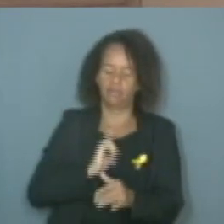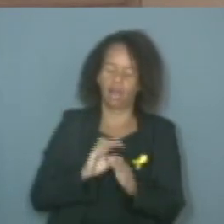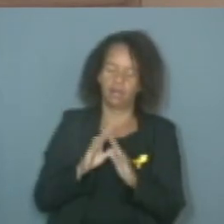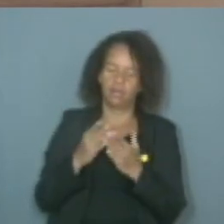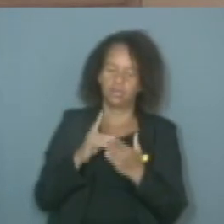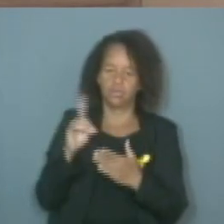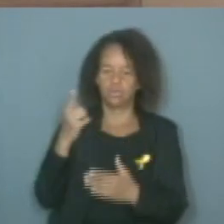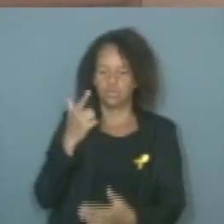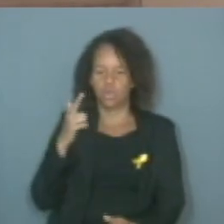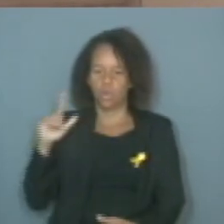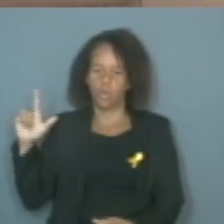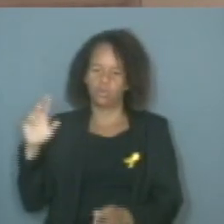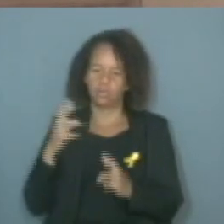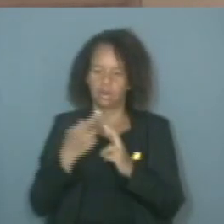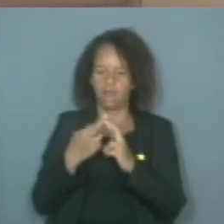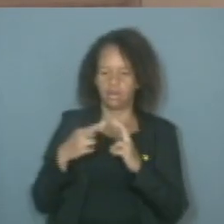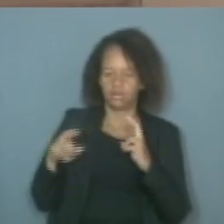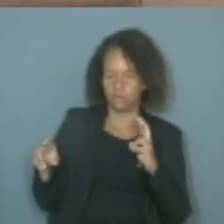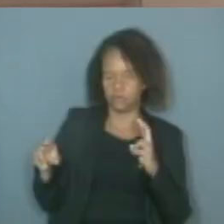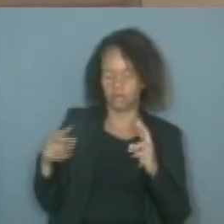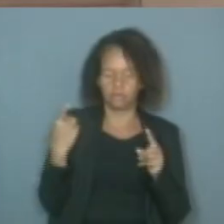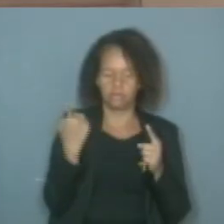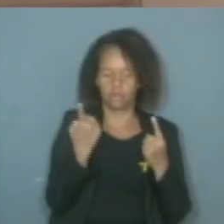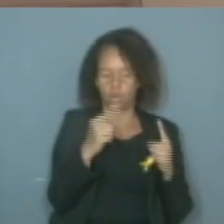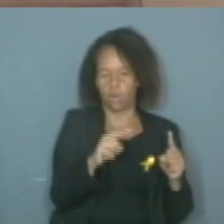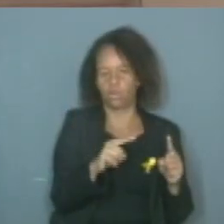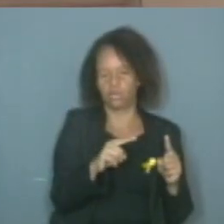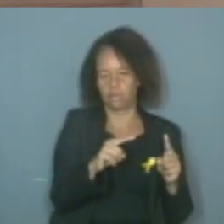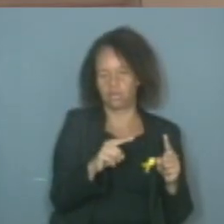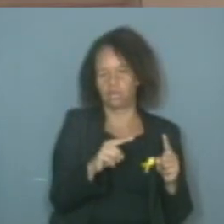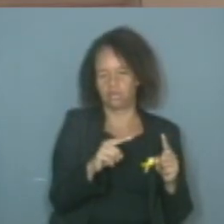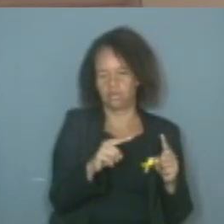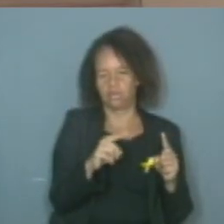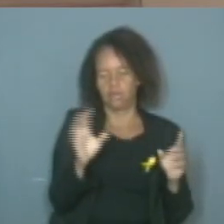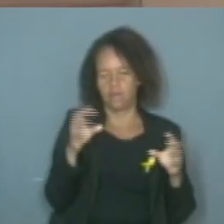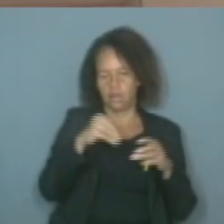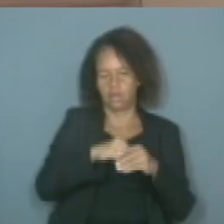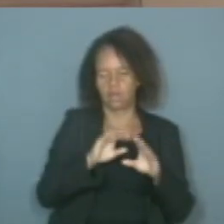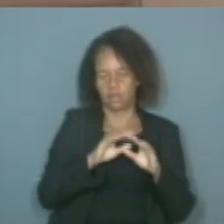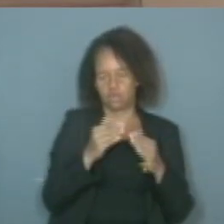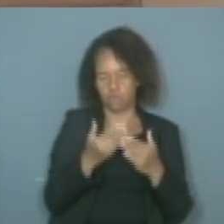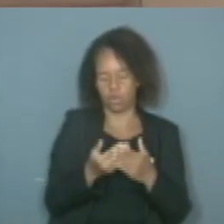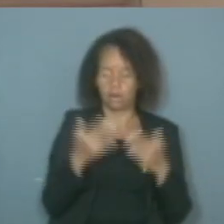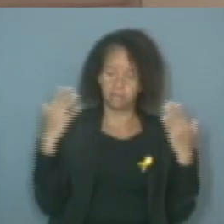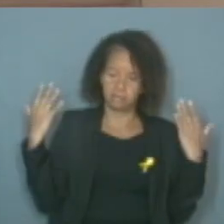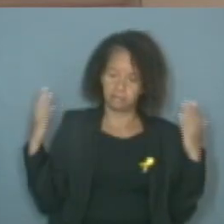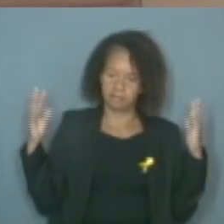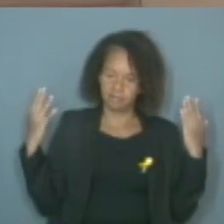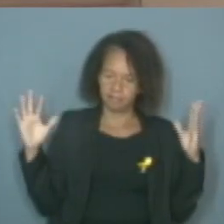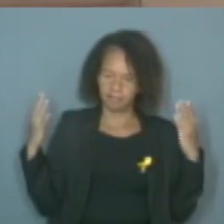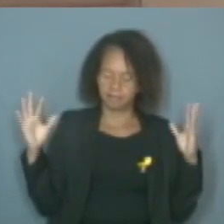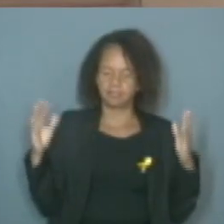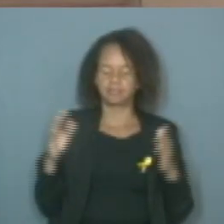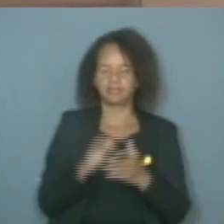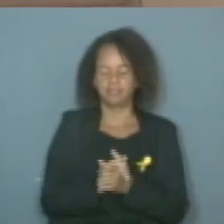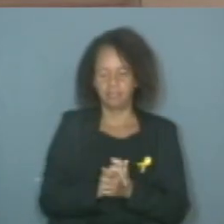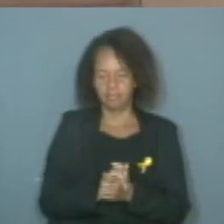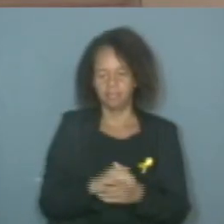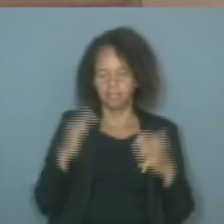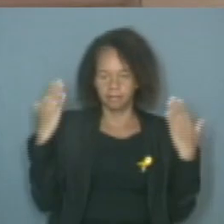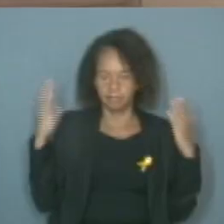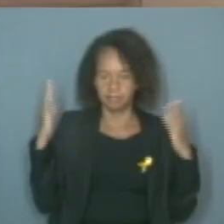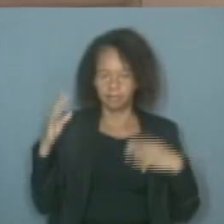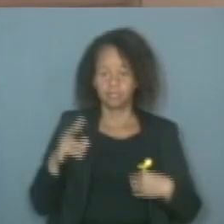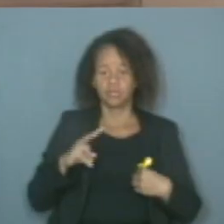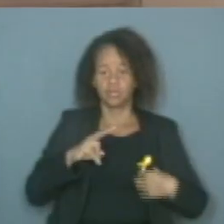de outras religiões que vão de encontro à religião confessional daquele colégio. Então, parabenizo pela sua iniciativa, parabenizo